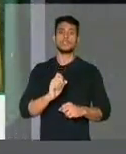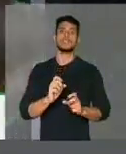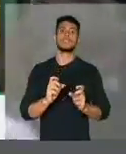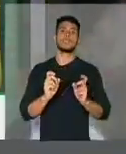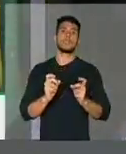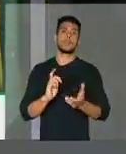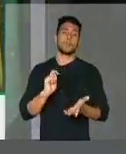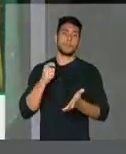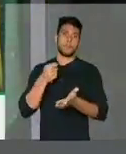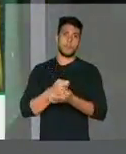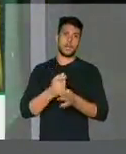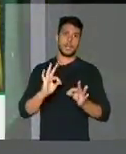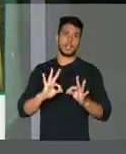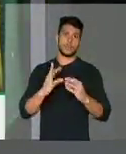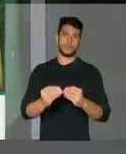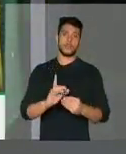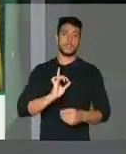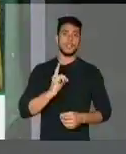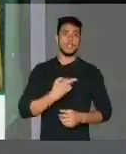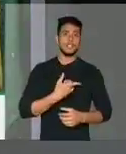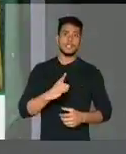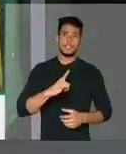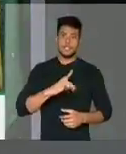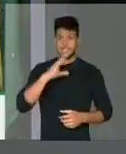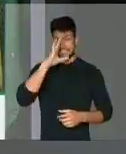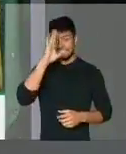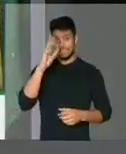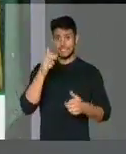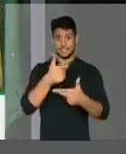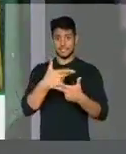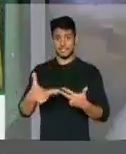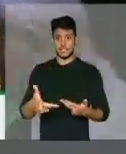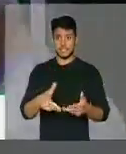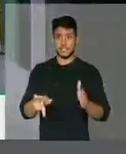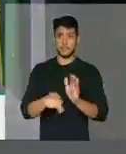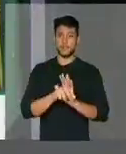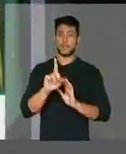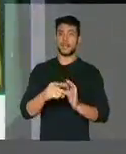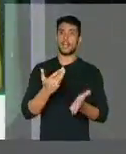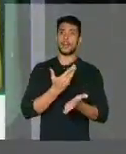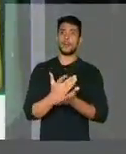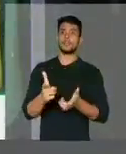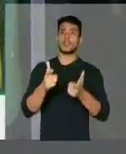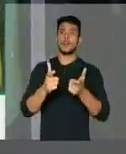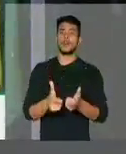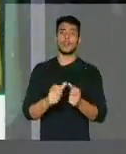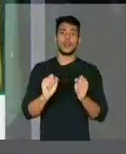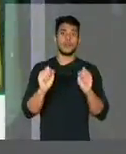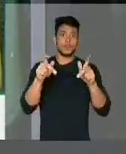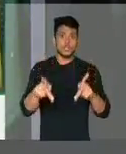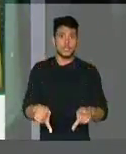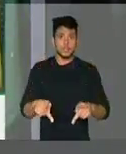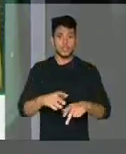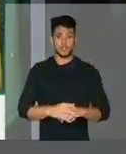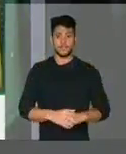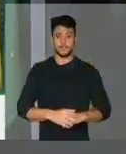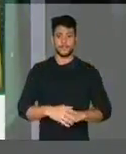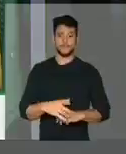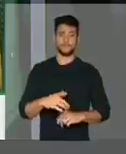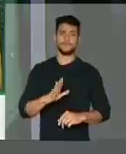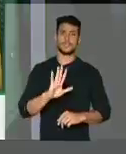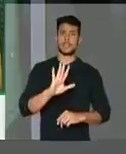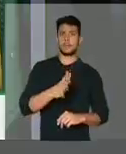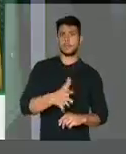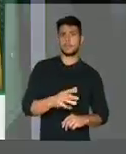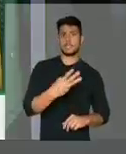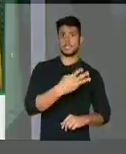Estado. Nós temos os principais itens de despesa pública brasileira, começando pela aposentadoria. São mais de